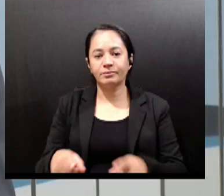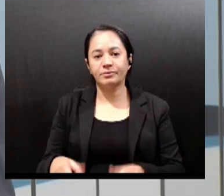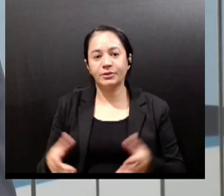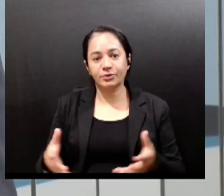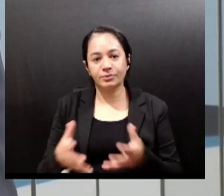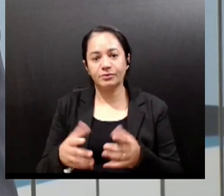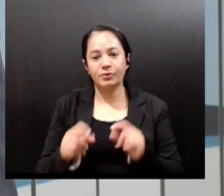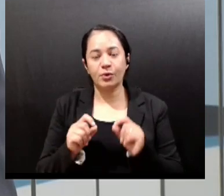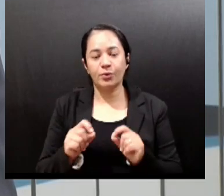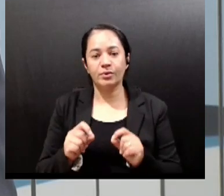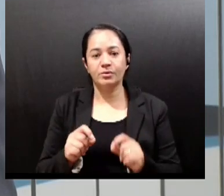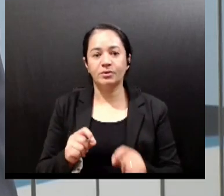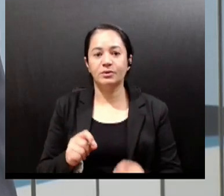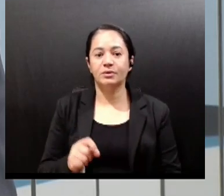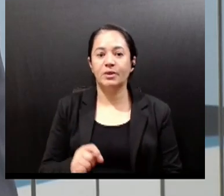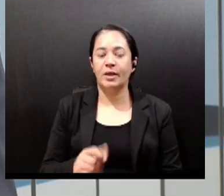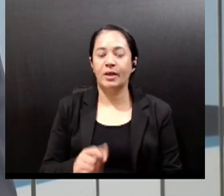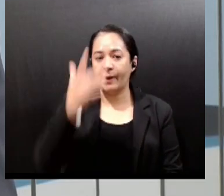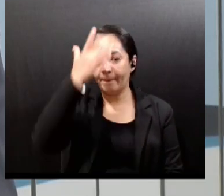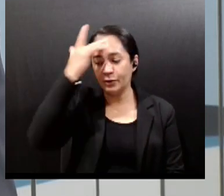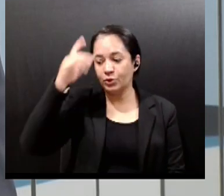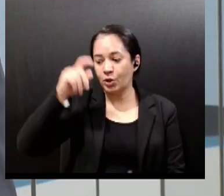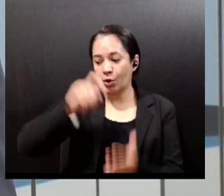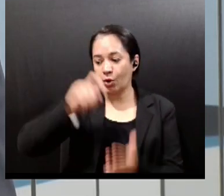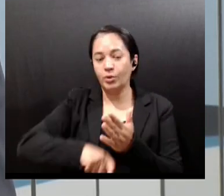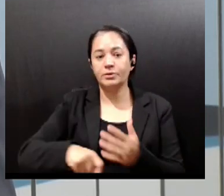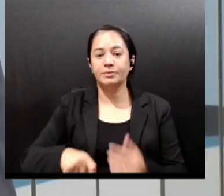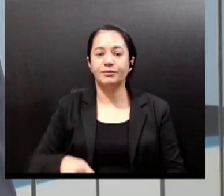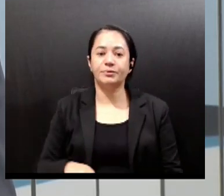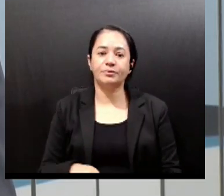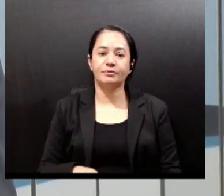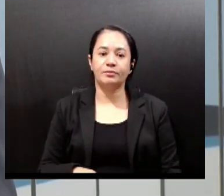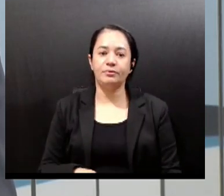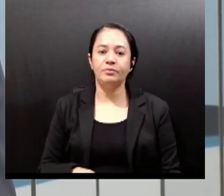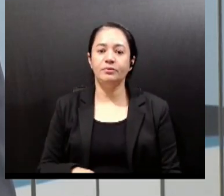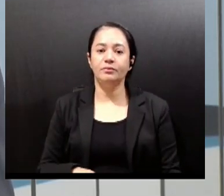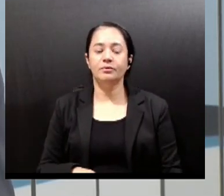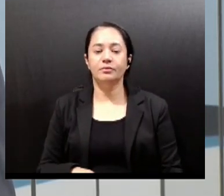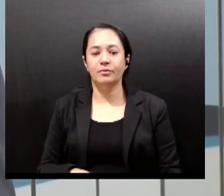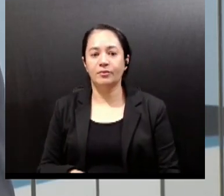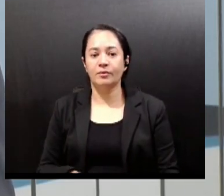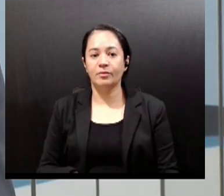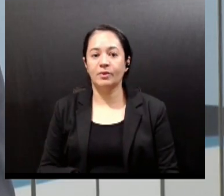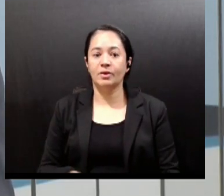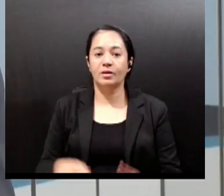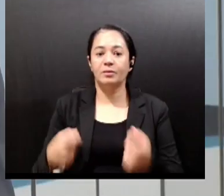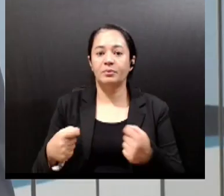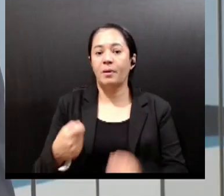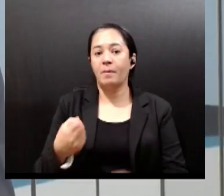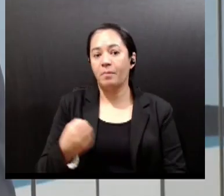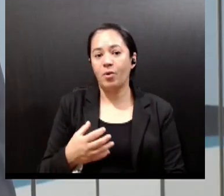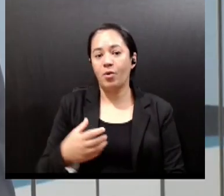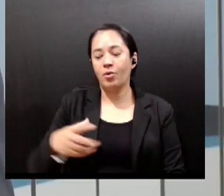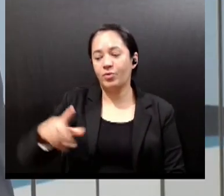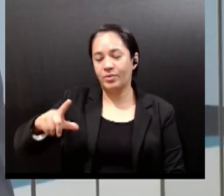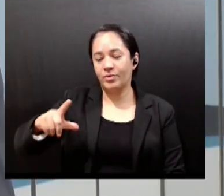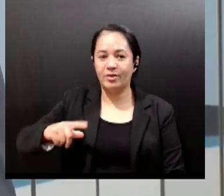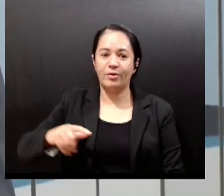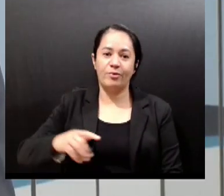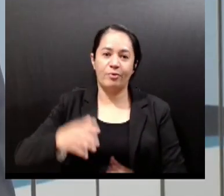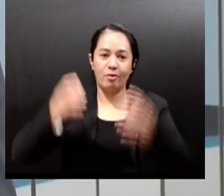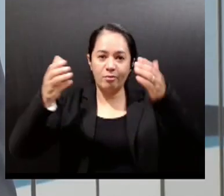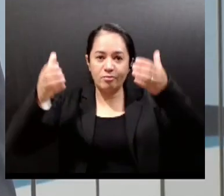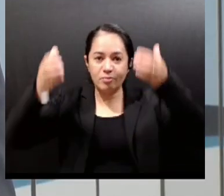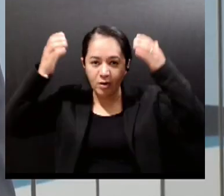que quem contratasse o aplicativo por motocicleta tivesse o seu próprio capacete. Isso seria o melhor